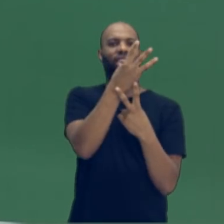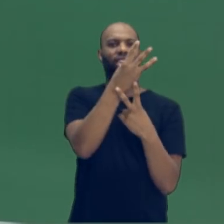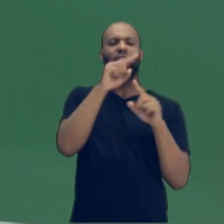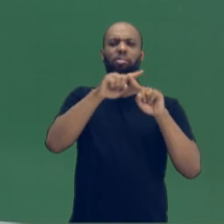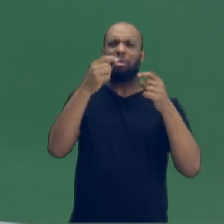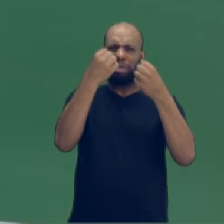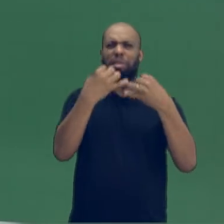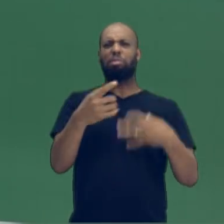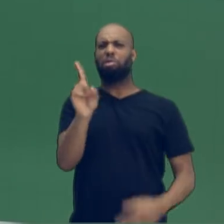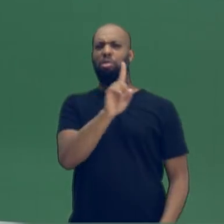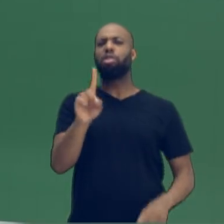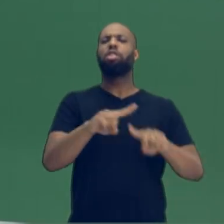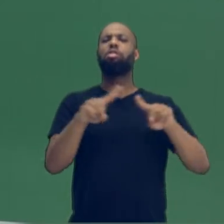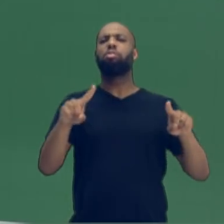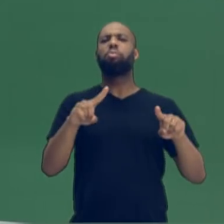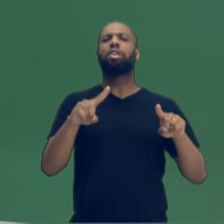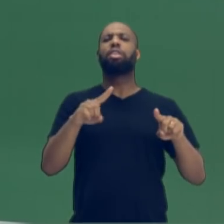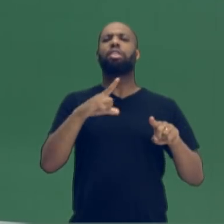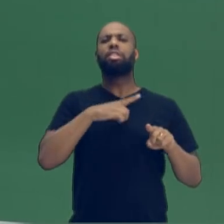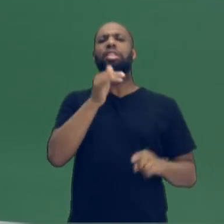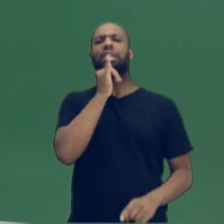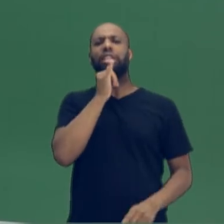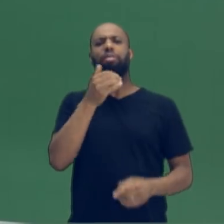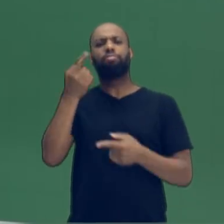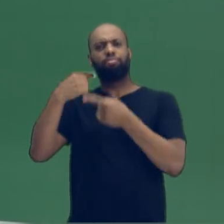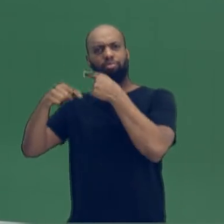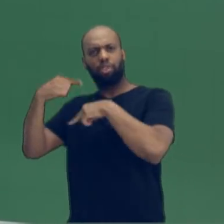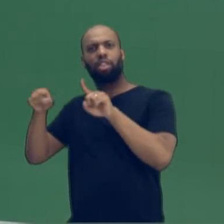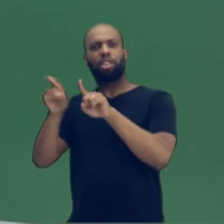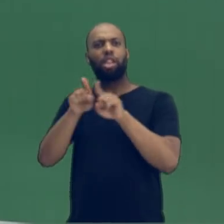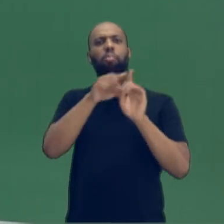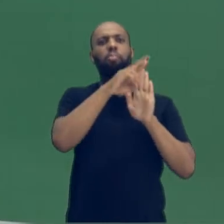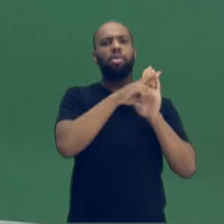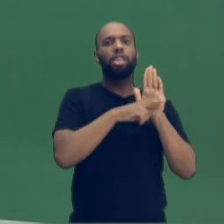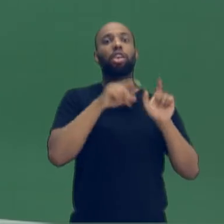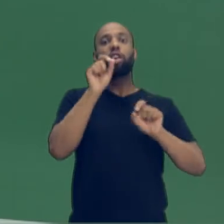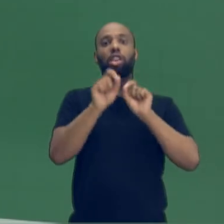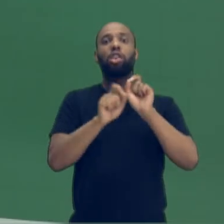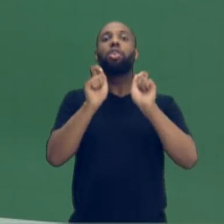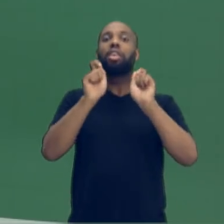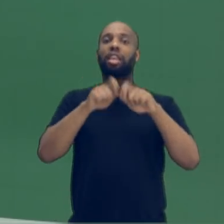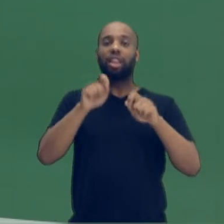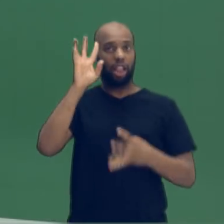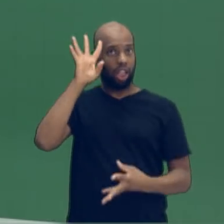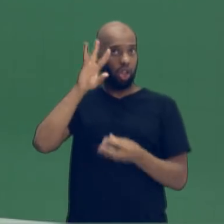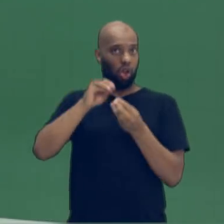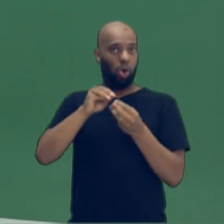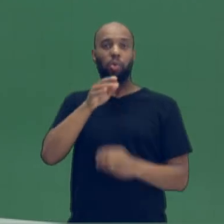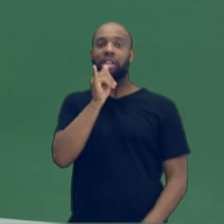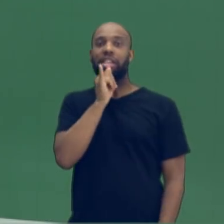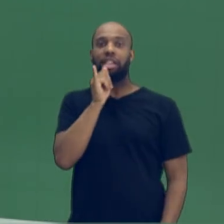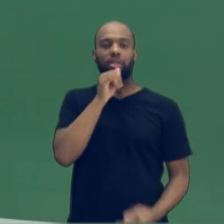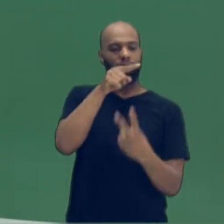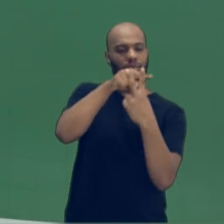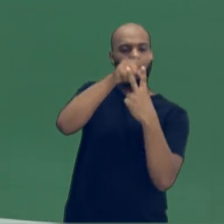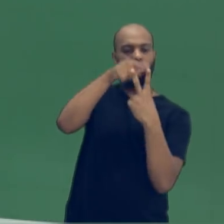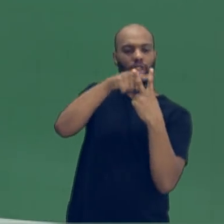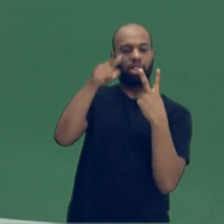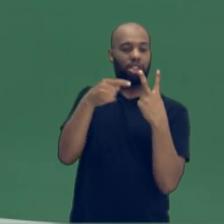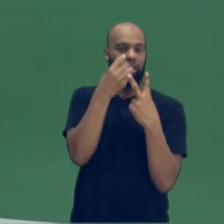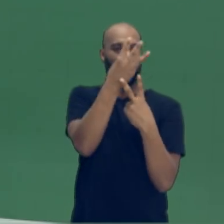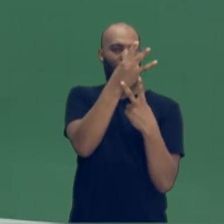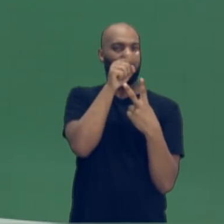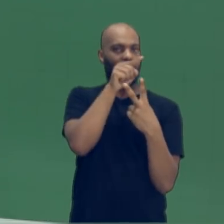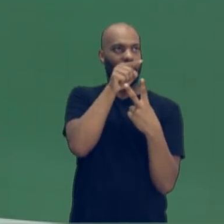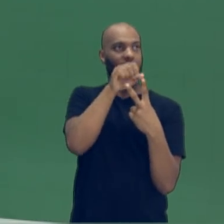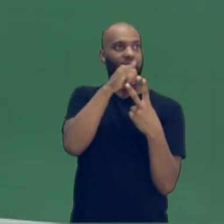cúbica. Mas, de acordo com o exemplo anterior, de acordo com a regra, é possível a gente compreender que, como a raiz é cúbica, para introduzir o